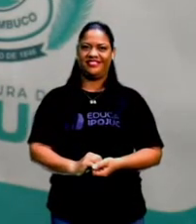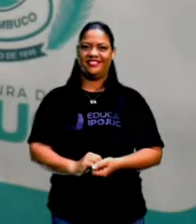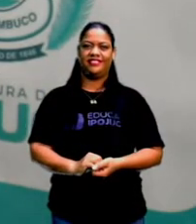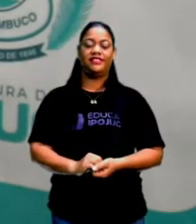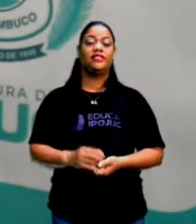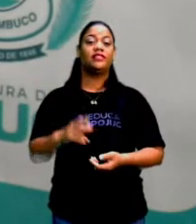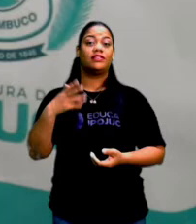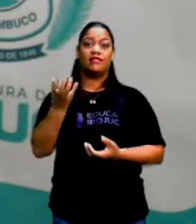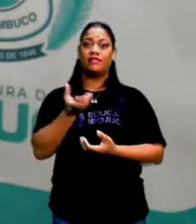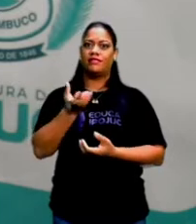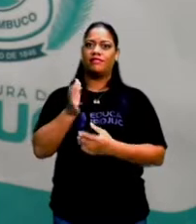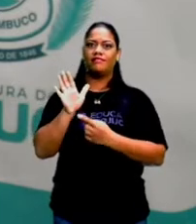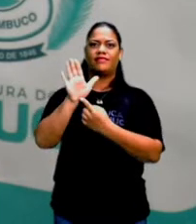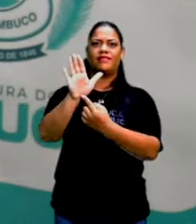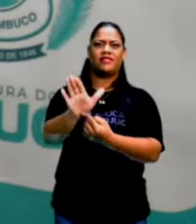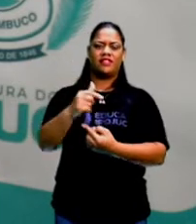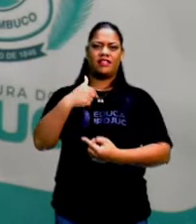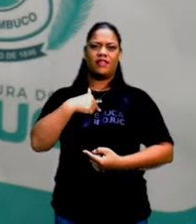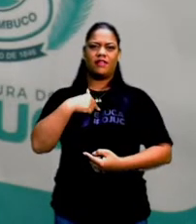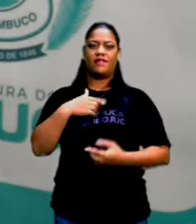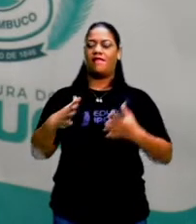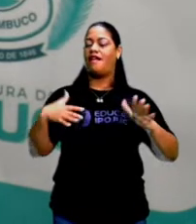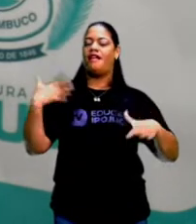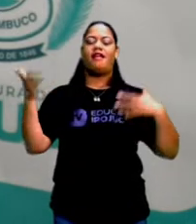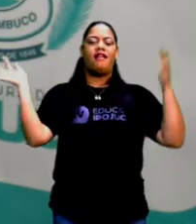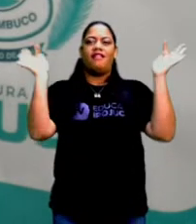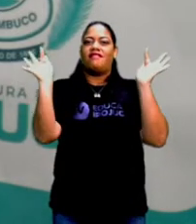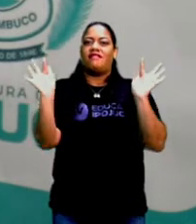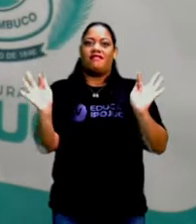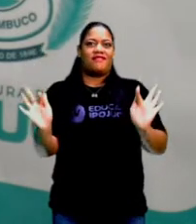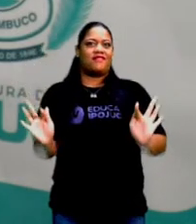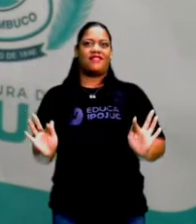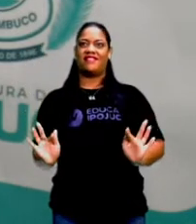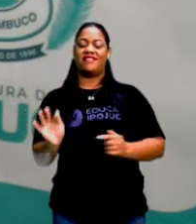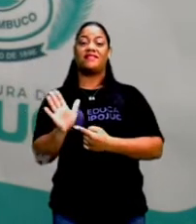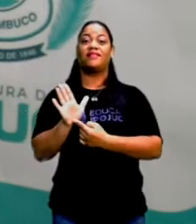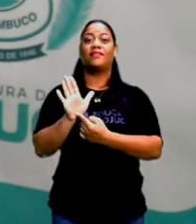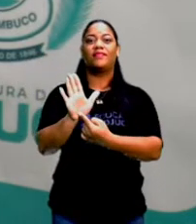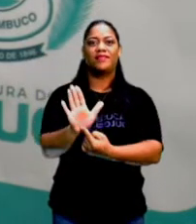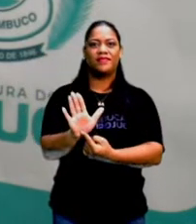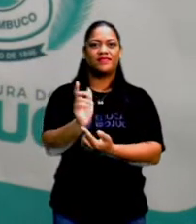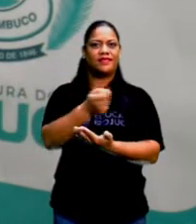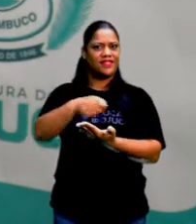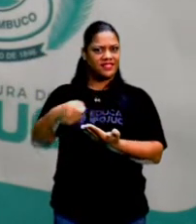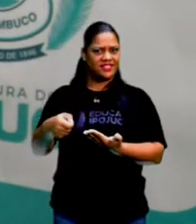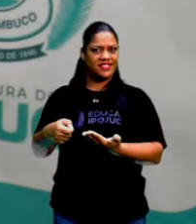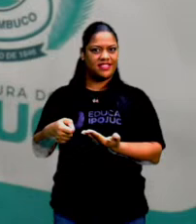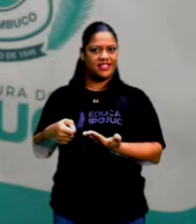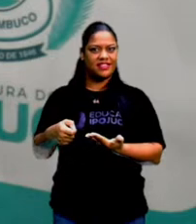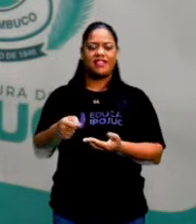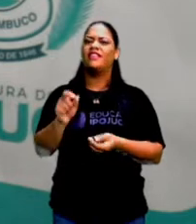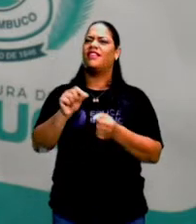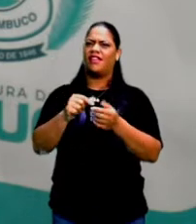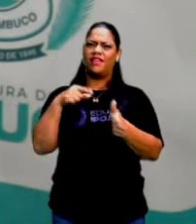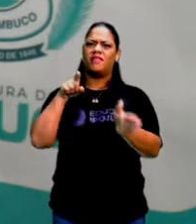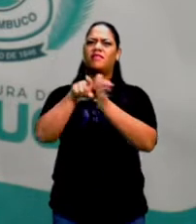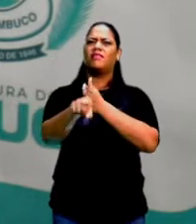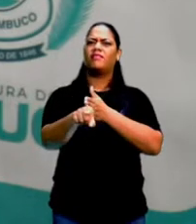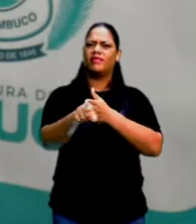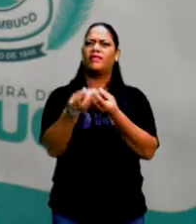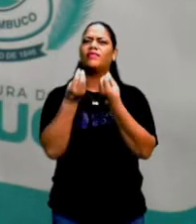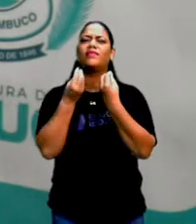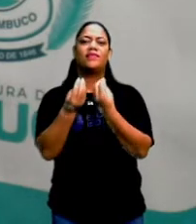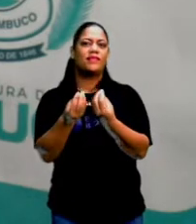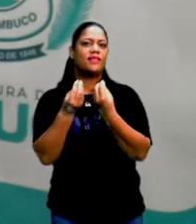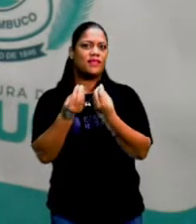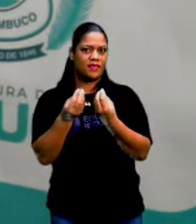característica? Quando eu quero transmitir, por exemplo, que estou muito alegre, como é que eu transmito isso na escrita? Quando eu estou fazendo uma pergunta,